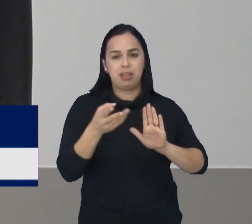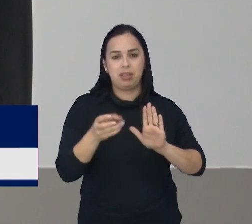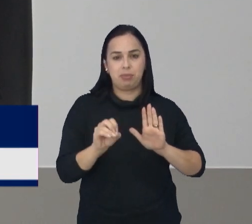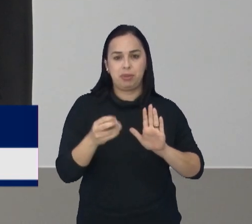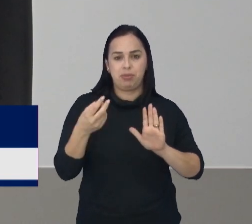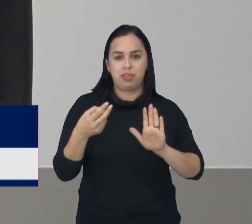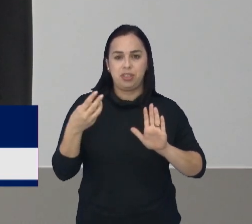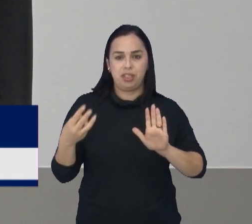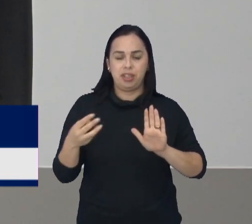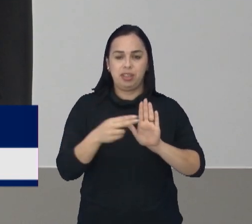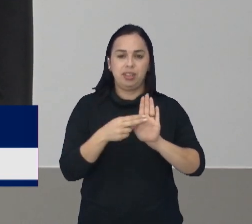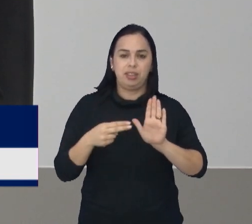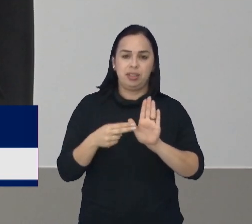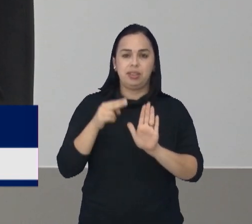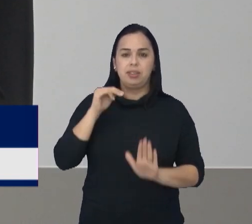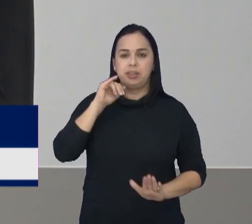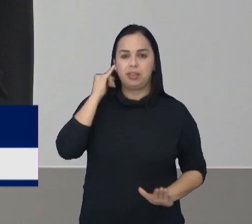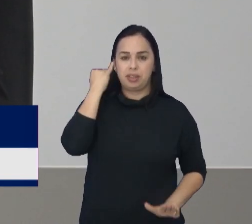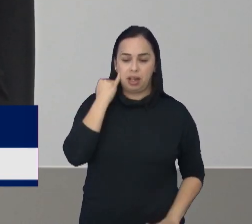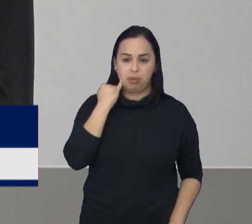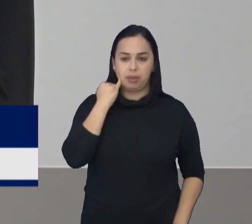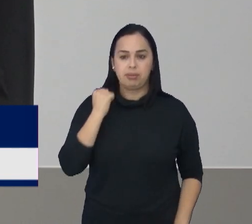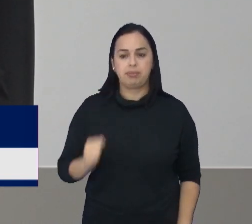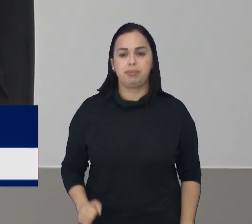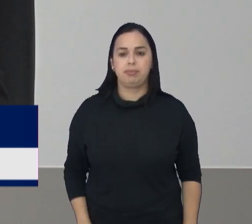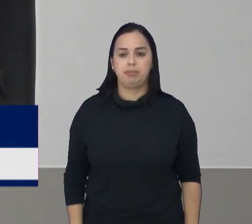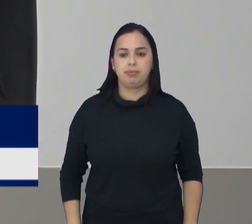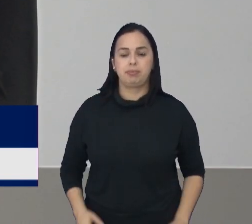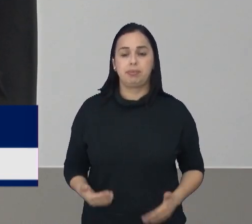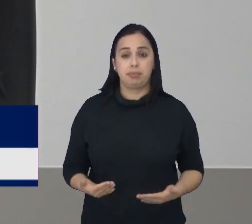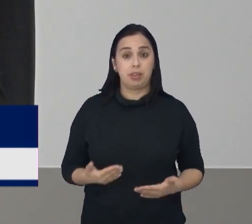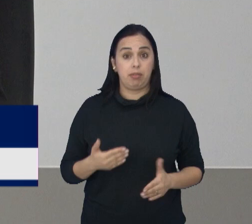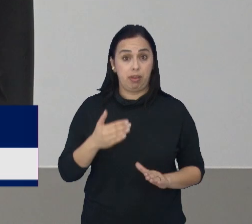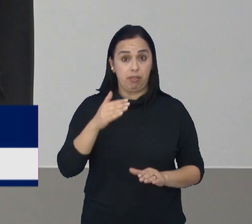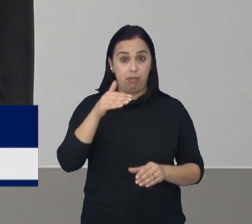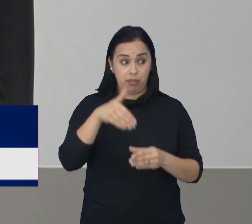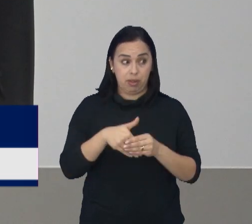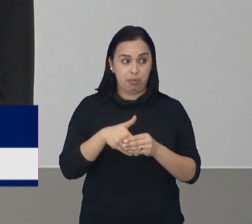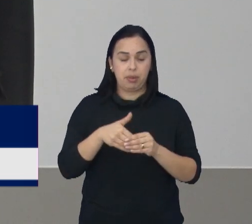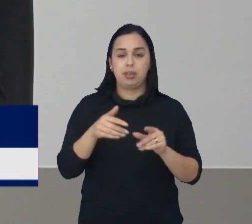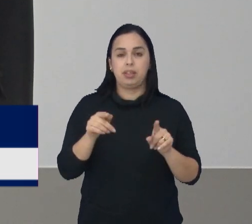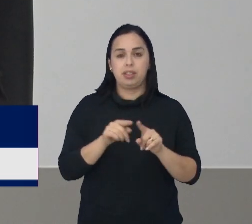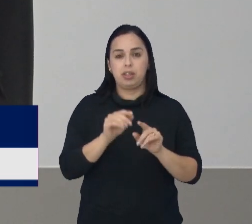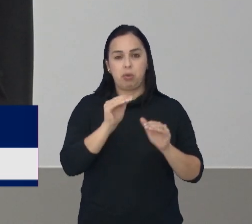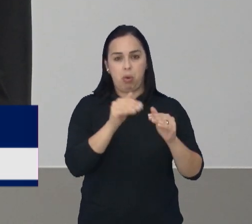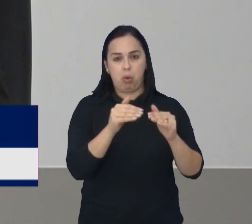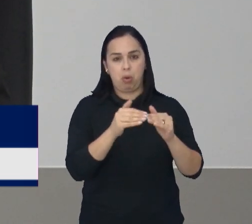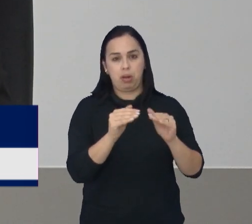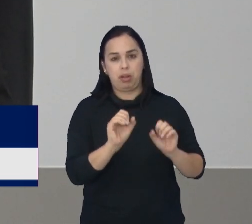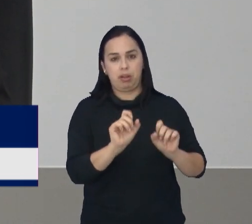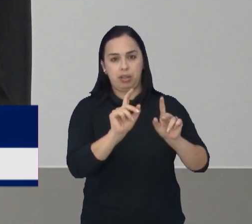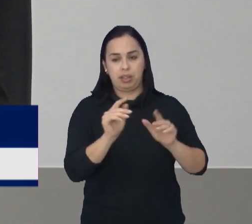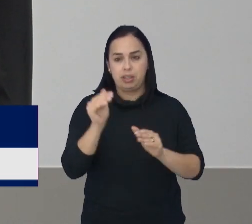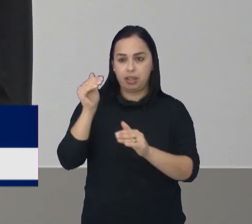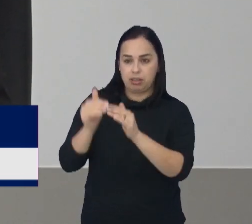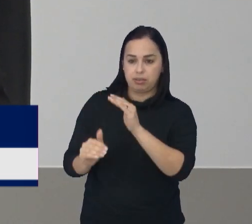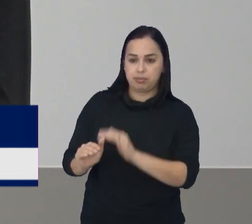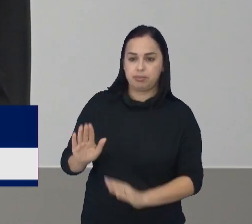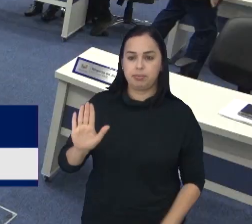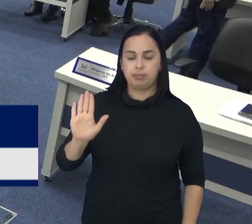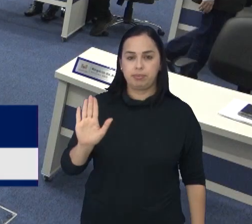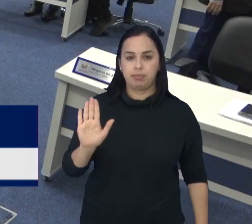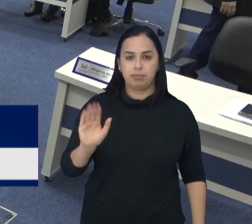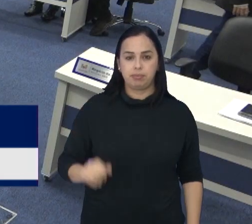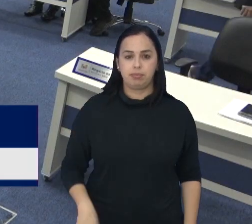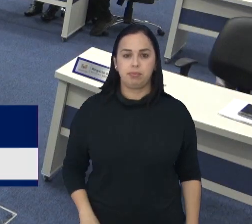104/2023, autoria do vereador José Luiz. Em votação, o processo. Vereadores favoráveis permaneçam como estão, os contrários que não